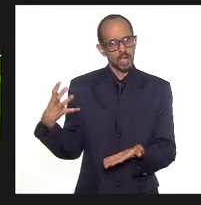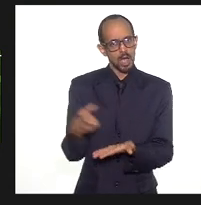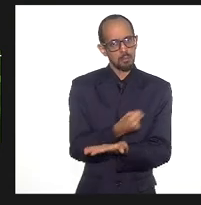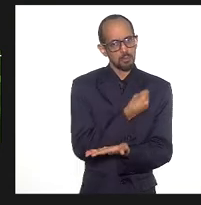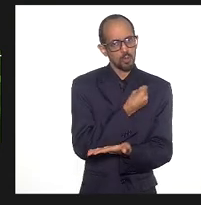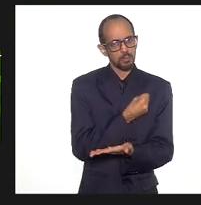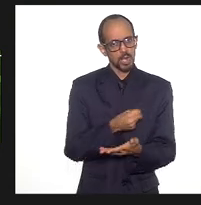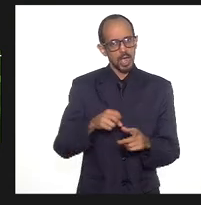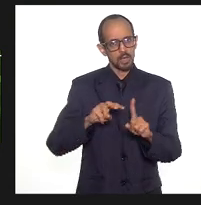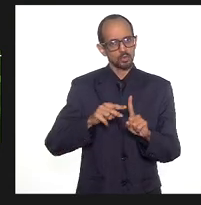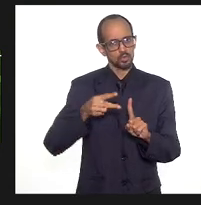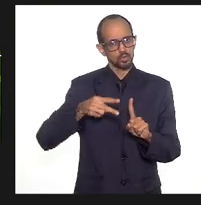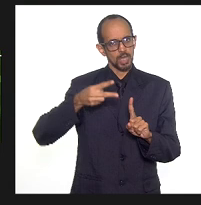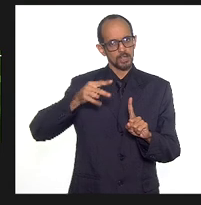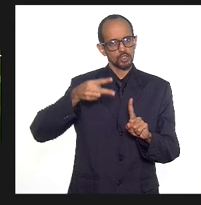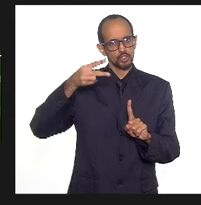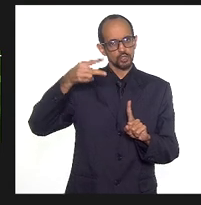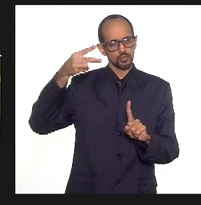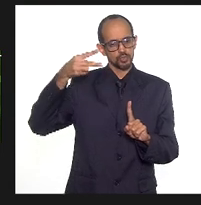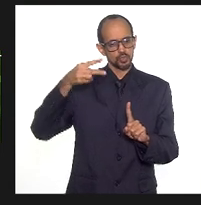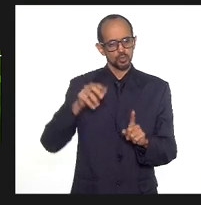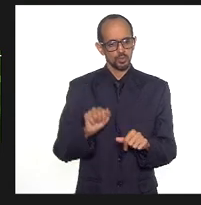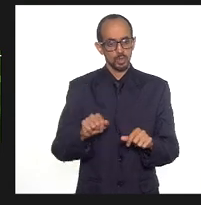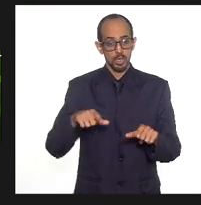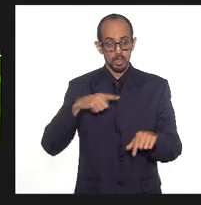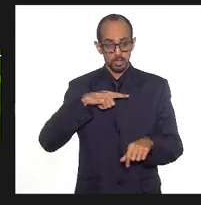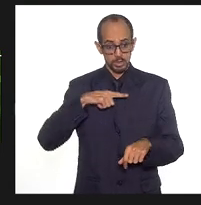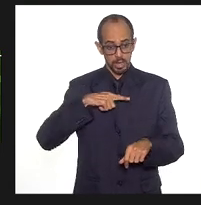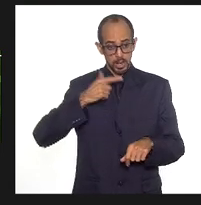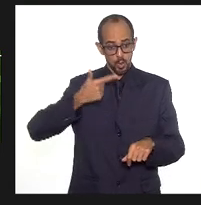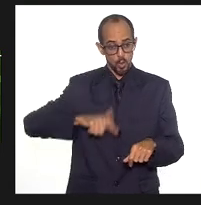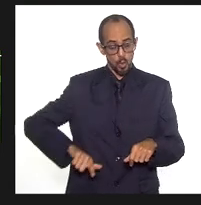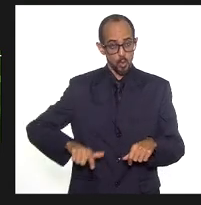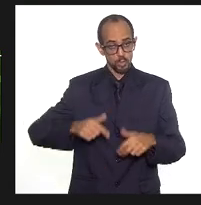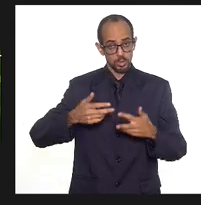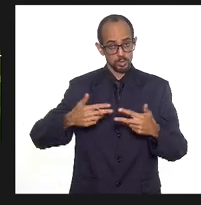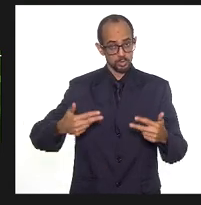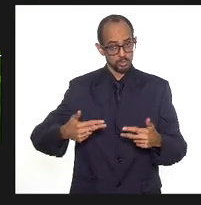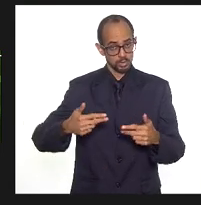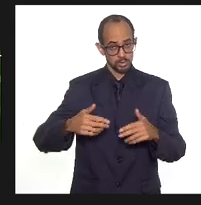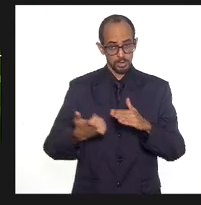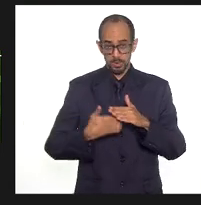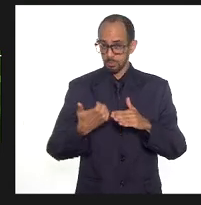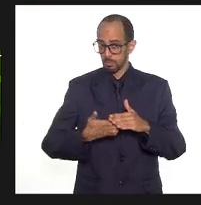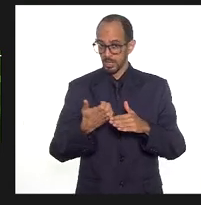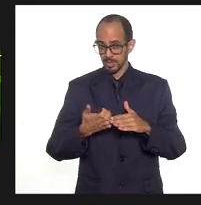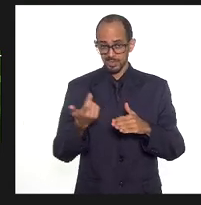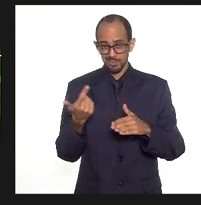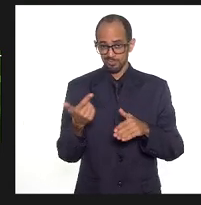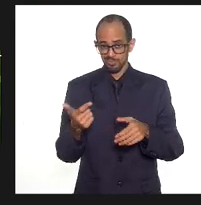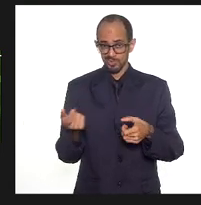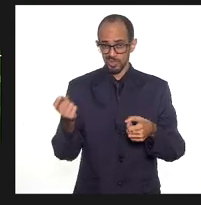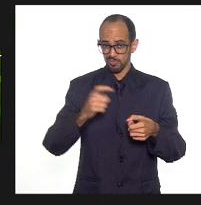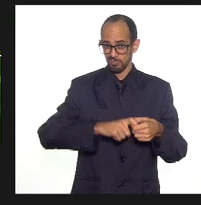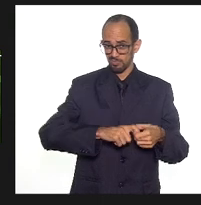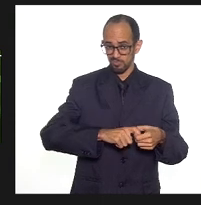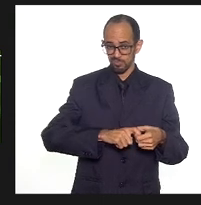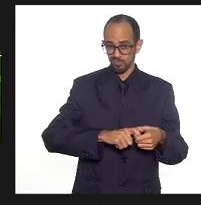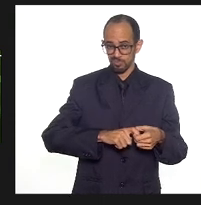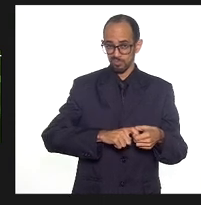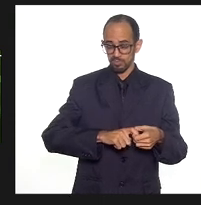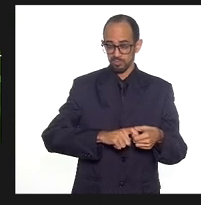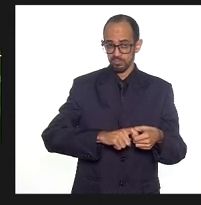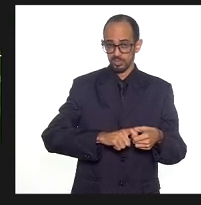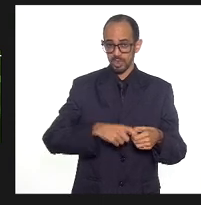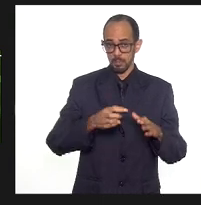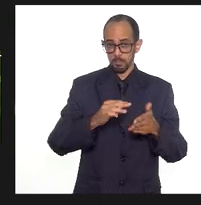nosso ativo. Há outras situações de empresas não cartelizadas que a metodologia